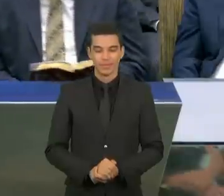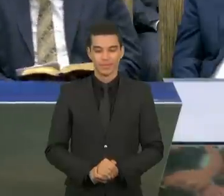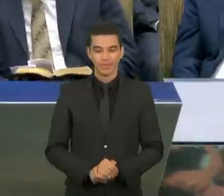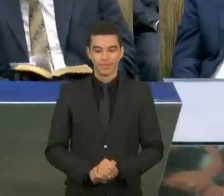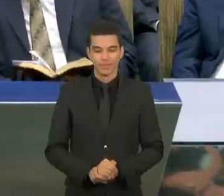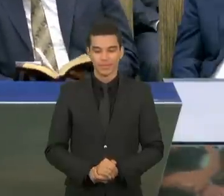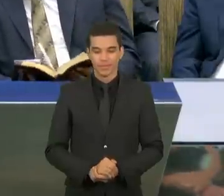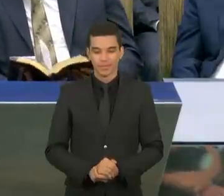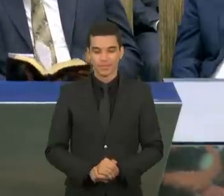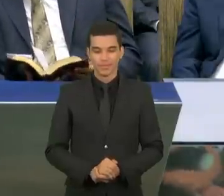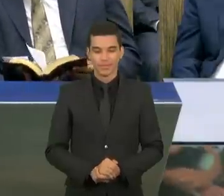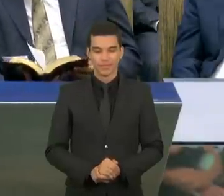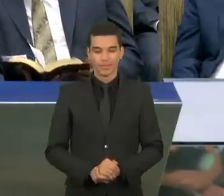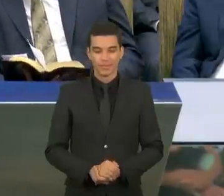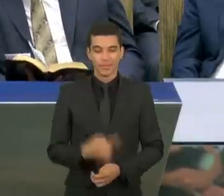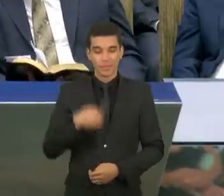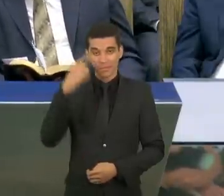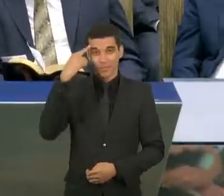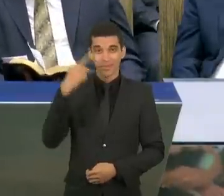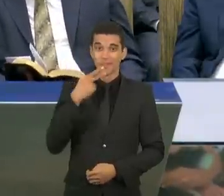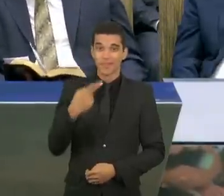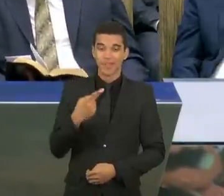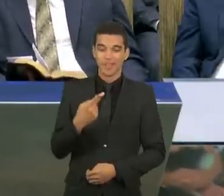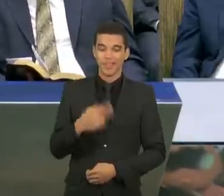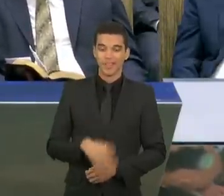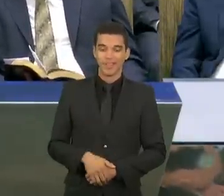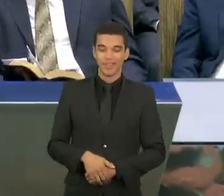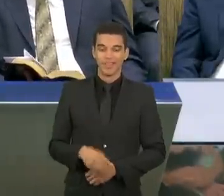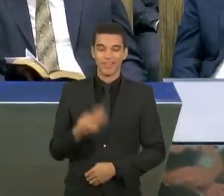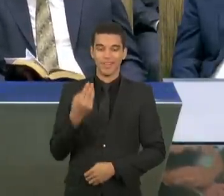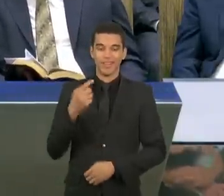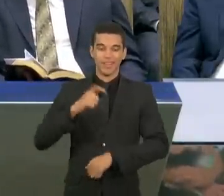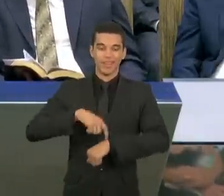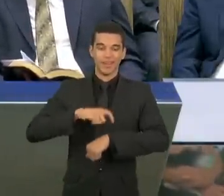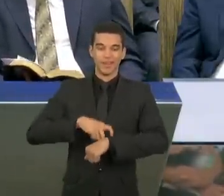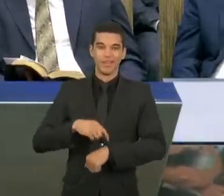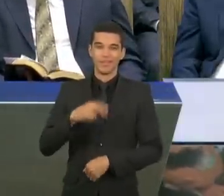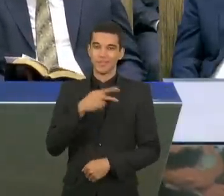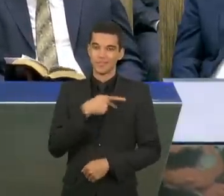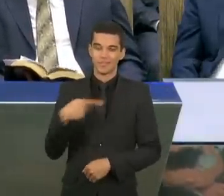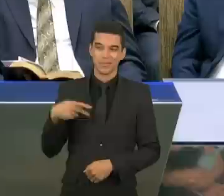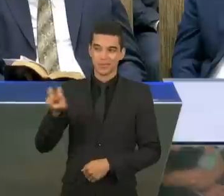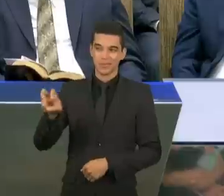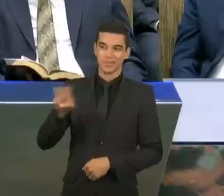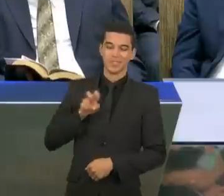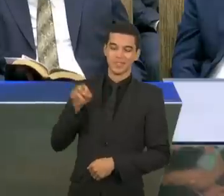Ai, eu pensei que você ia dizer a hora que ia me dar meia hora a mais. Digo, não pode, o pastor só deu 5.